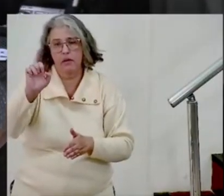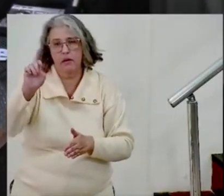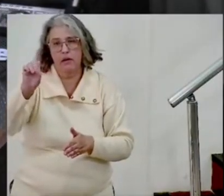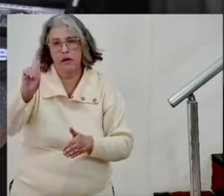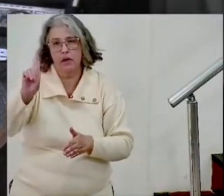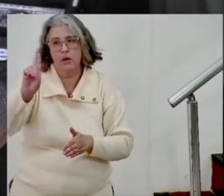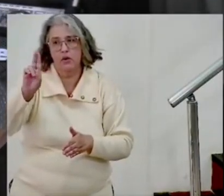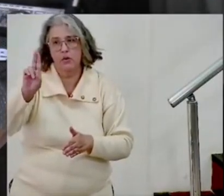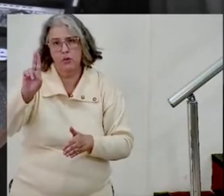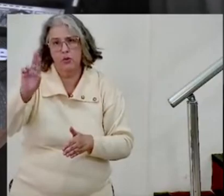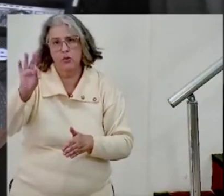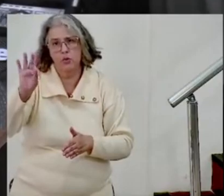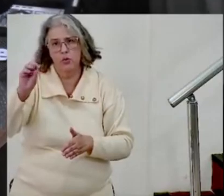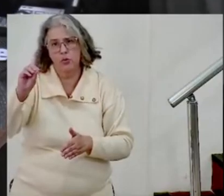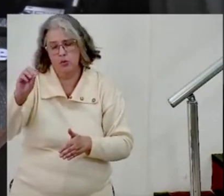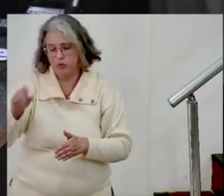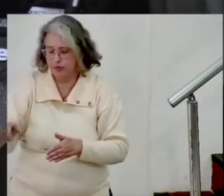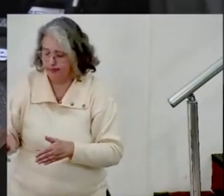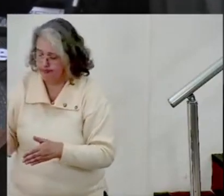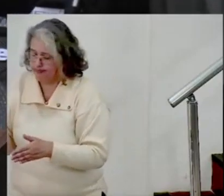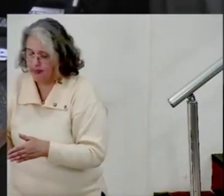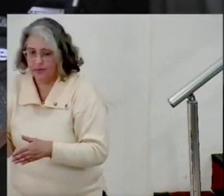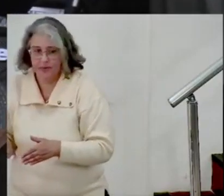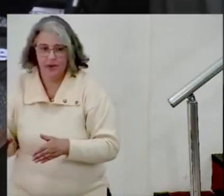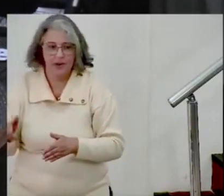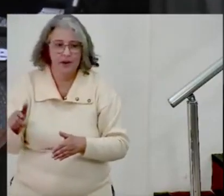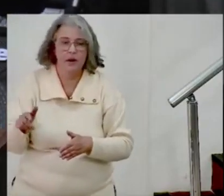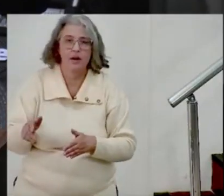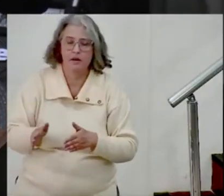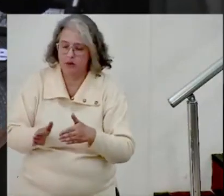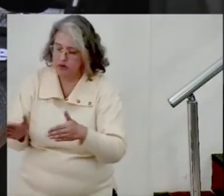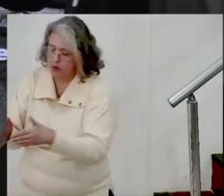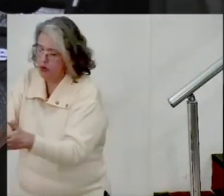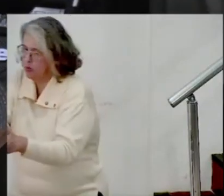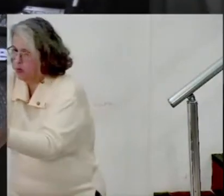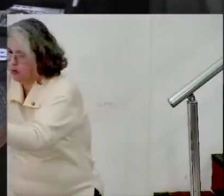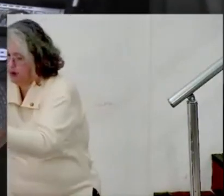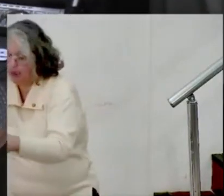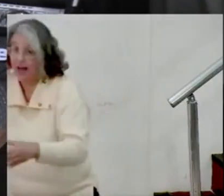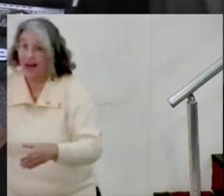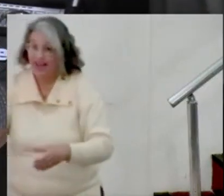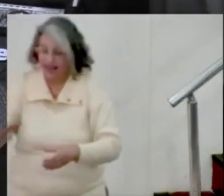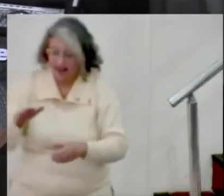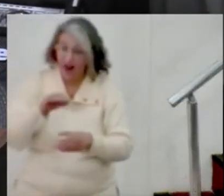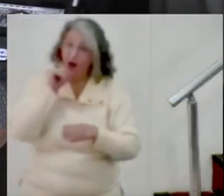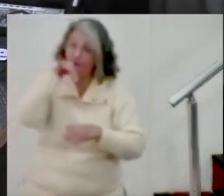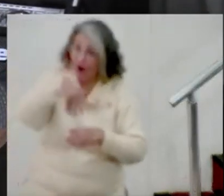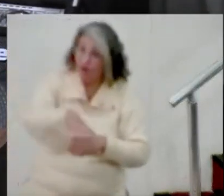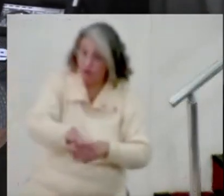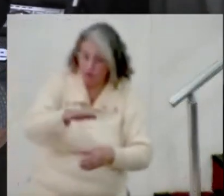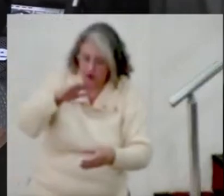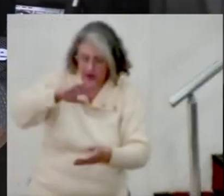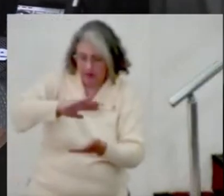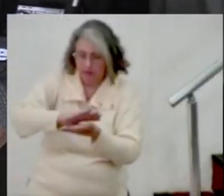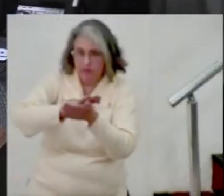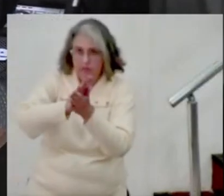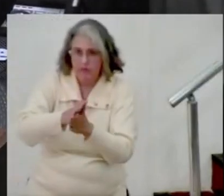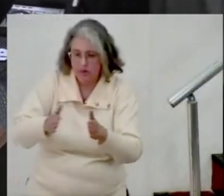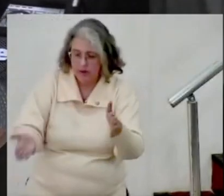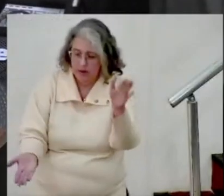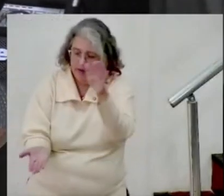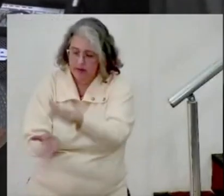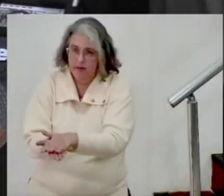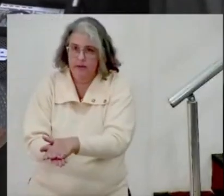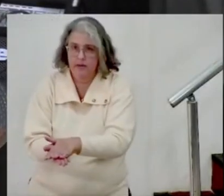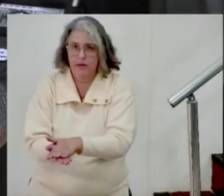que você está vendo aqui. No entanto, a fonte ficava aqui do lado de fora. E agora? O Ezequias fala, vamos canalizar essa água para o